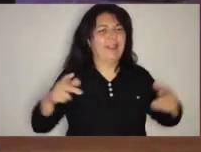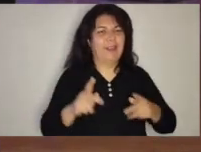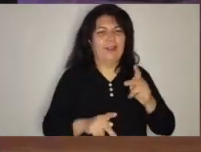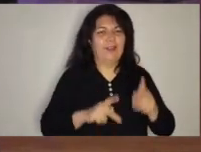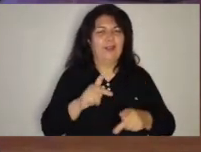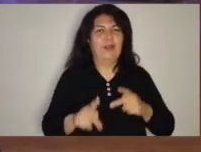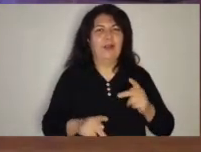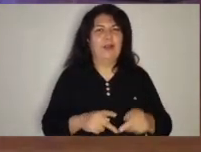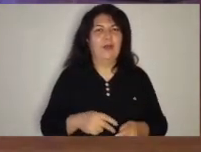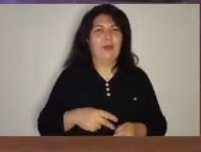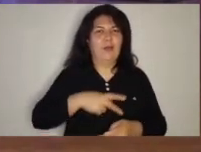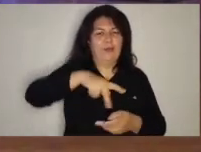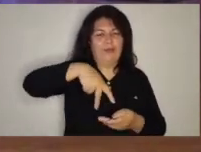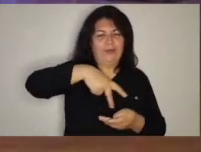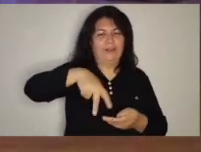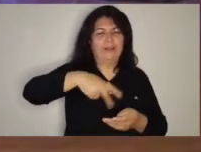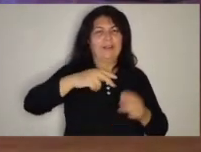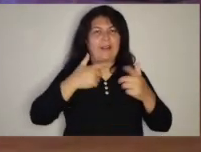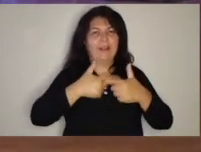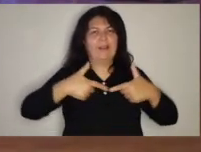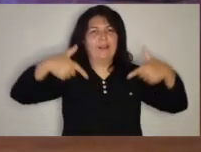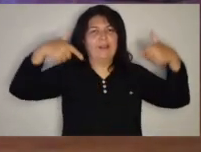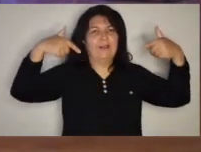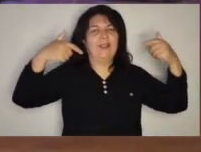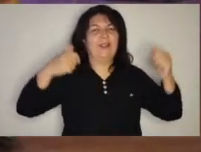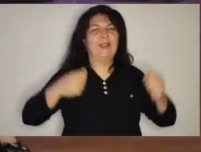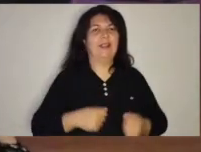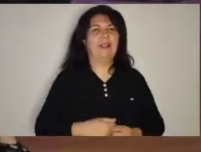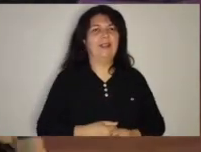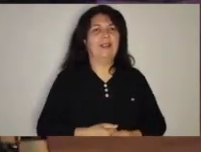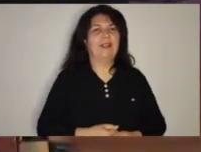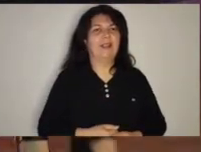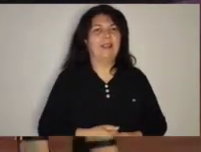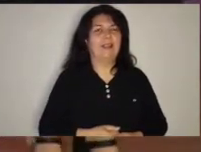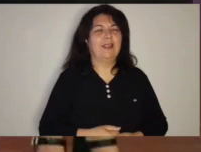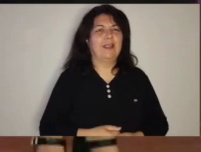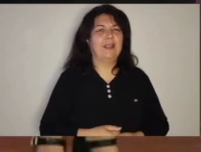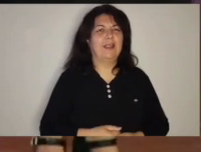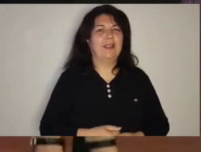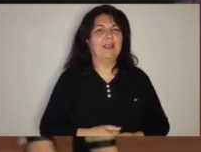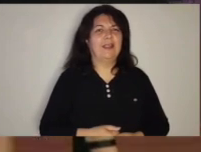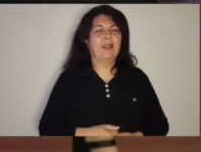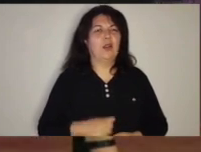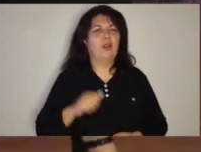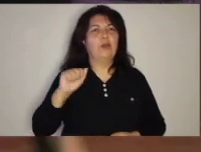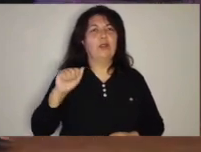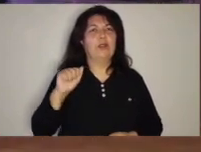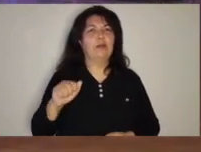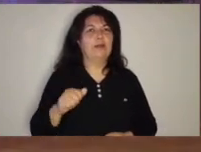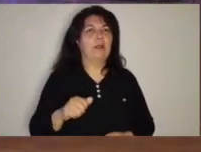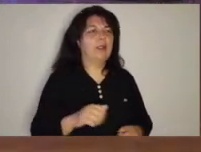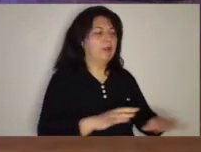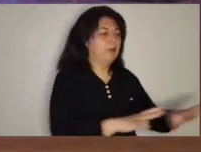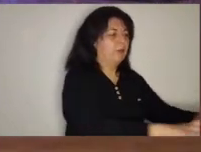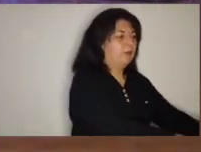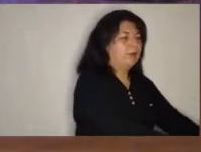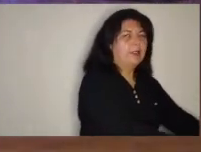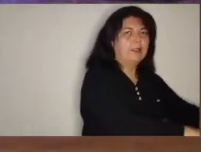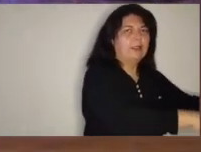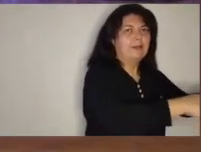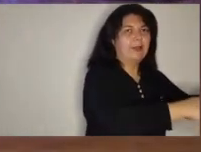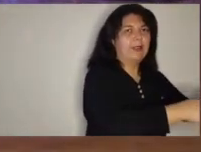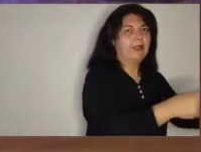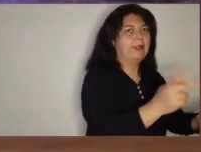levar. E aí o que acontece? Davi todo feliz, o povo tudo dançando, tudo feliz. O que acontece, irmãos?